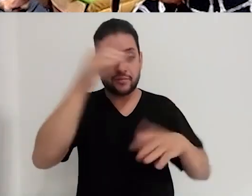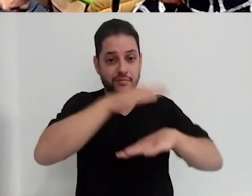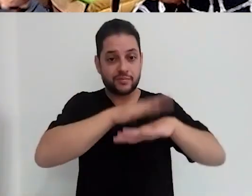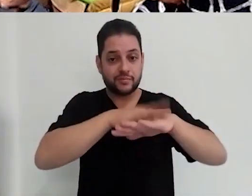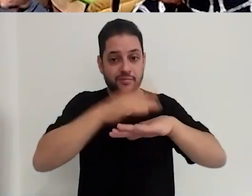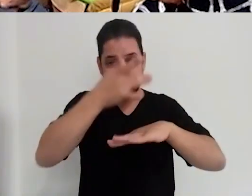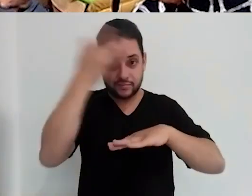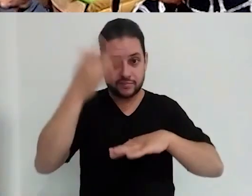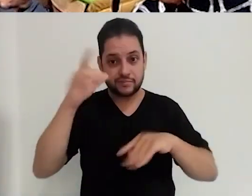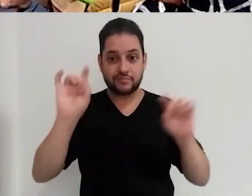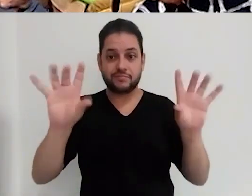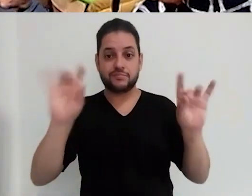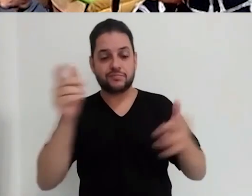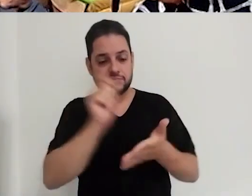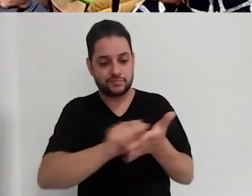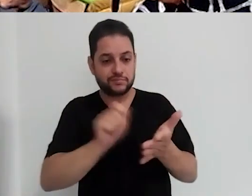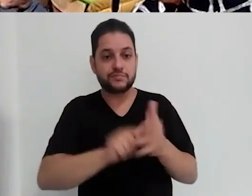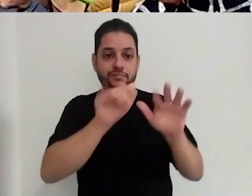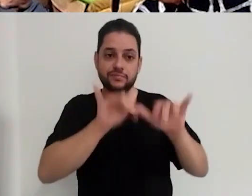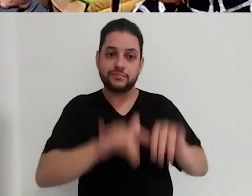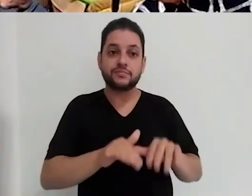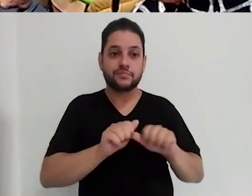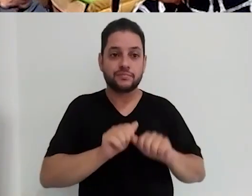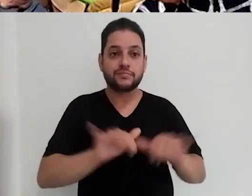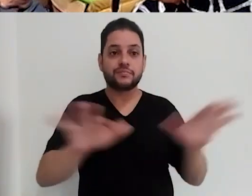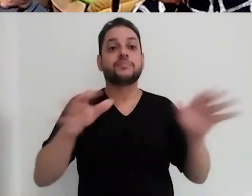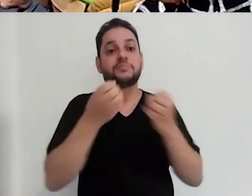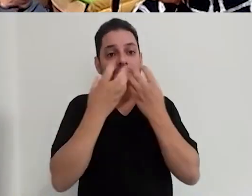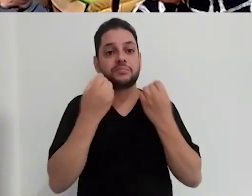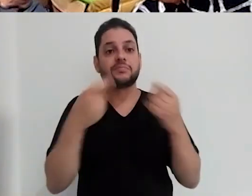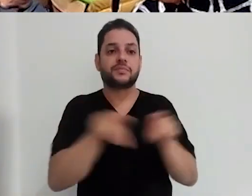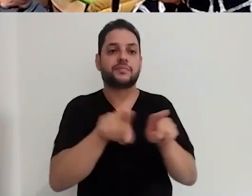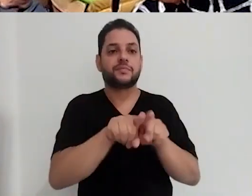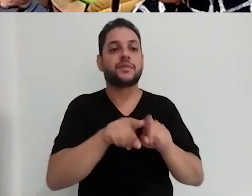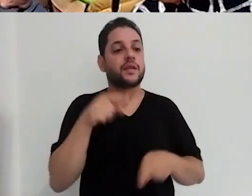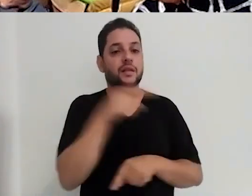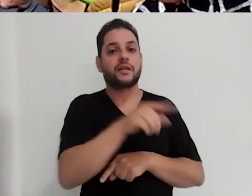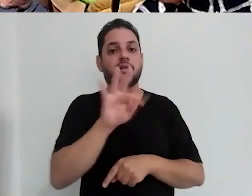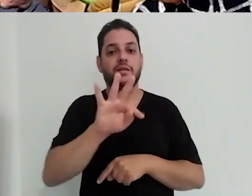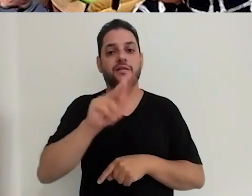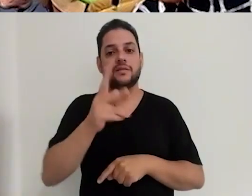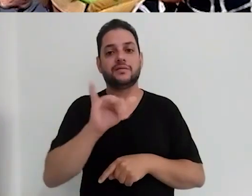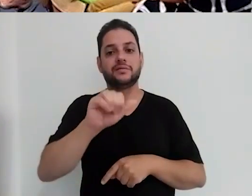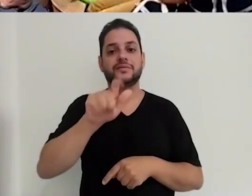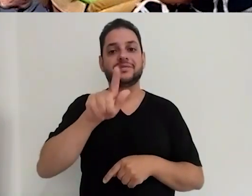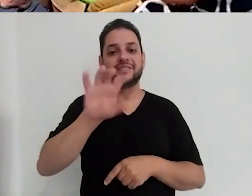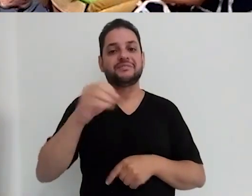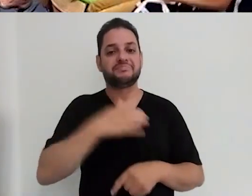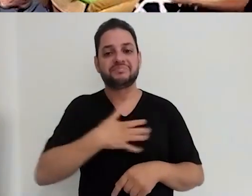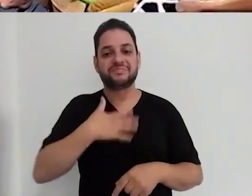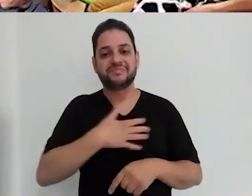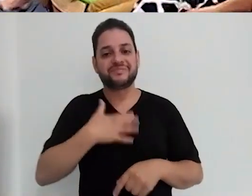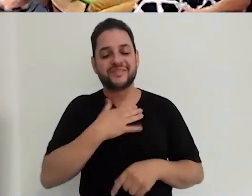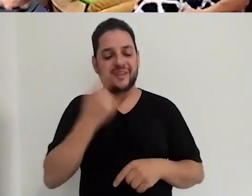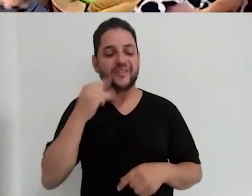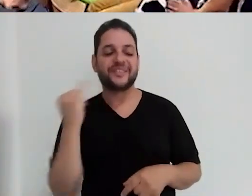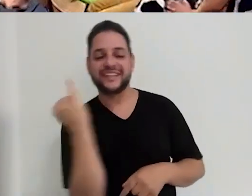essa repercussão também, muito interessante, que o Thiago ficou super contente. Eu vou contar para ele que vocês estão falando dessas coisas todas. Que